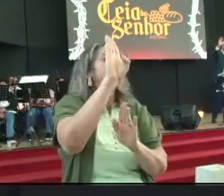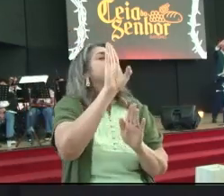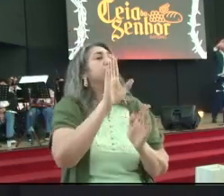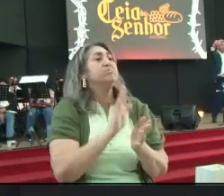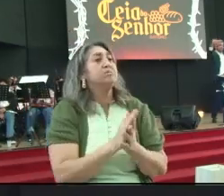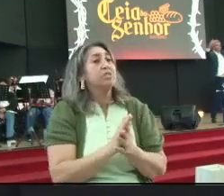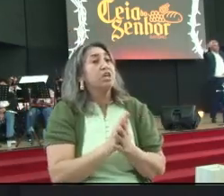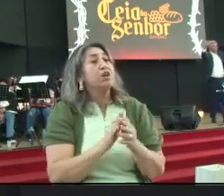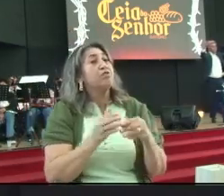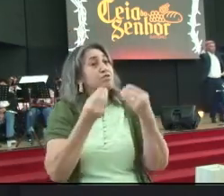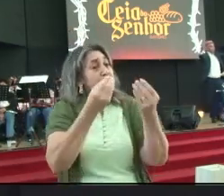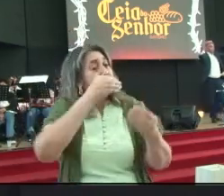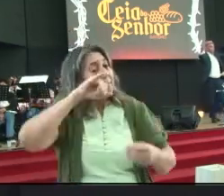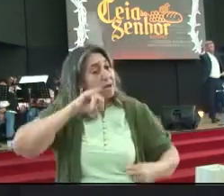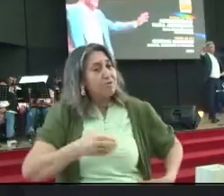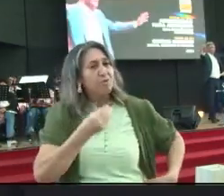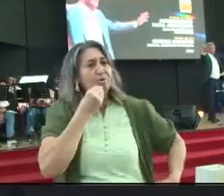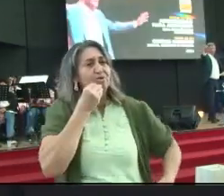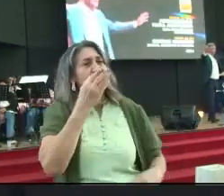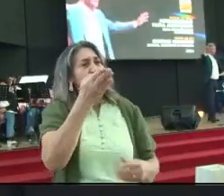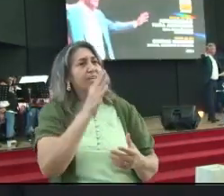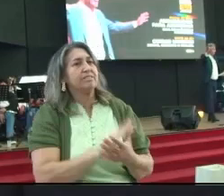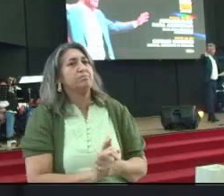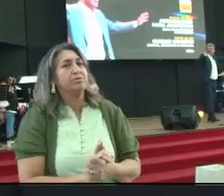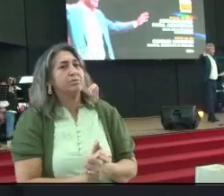Eu vou te dar mais uma chance.